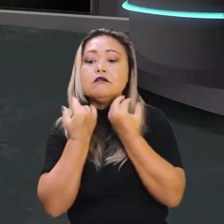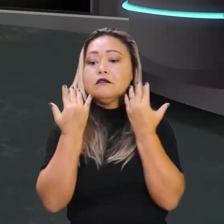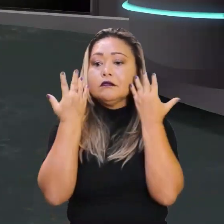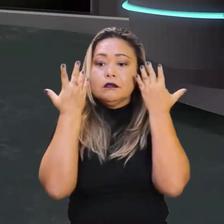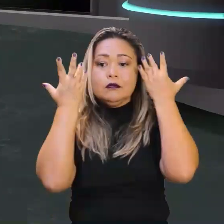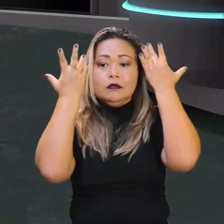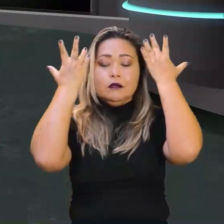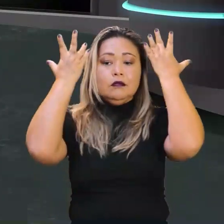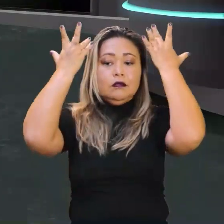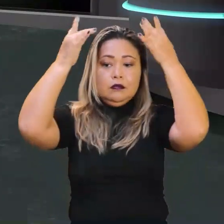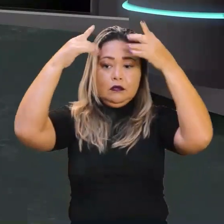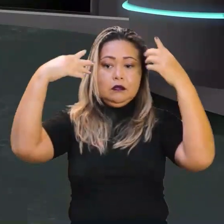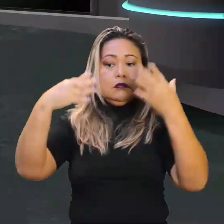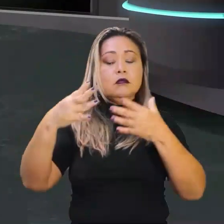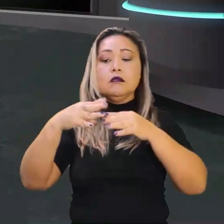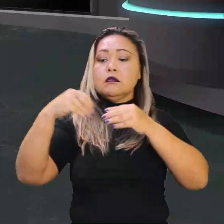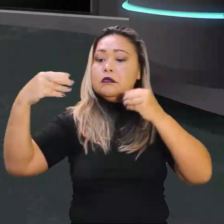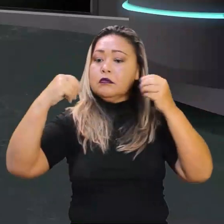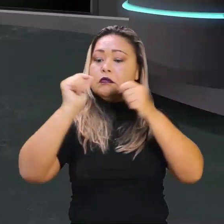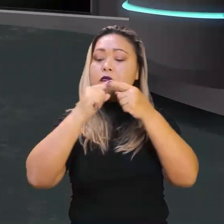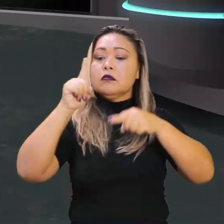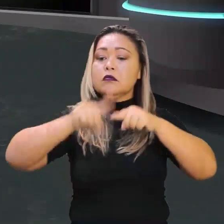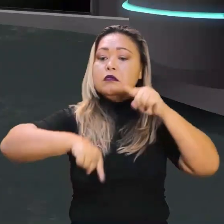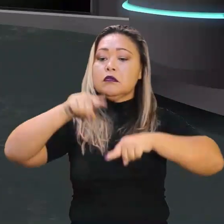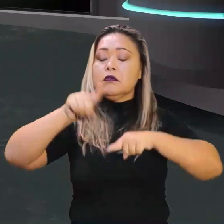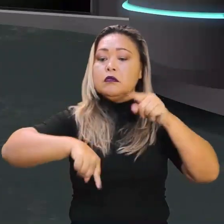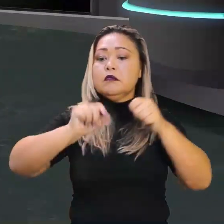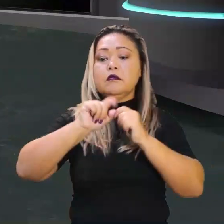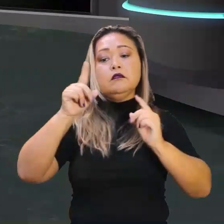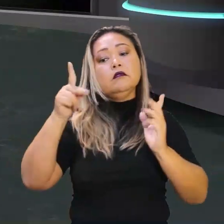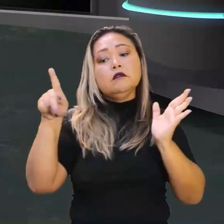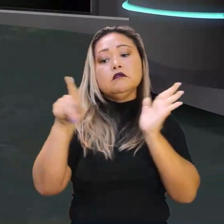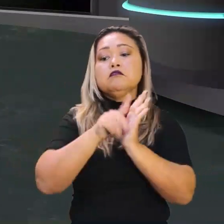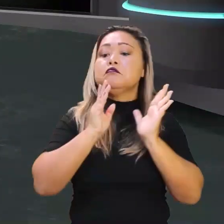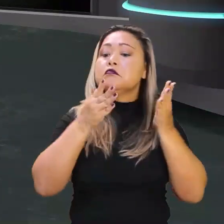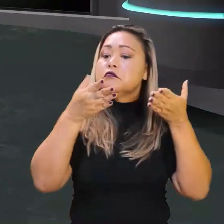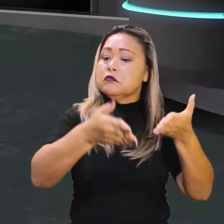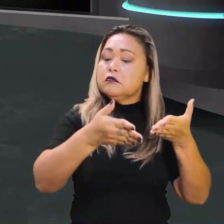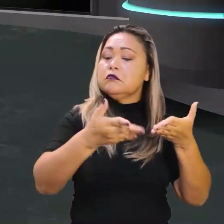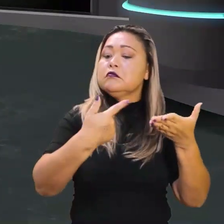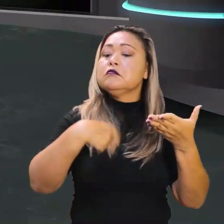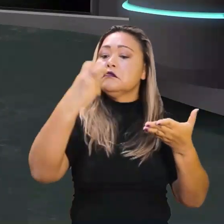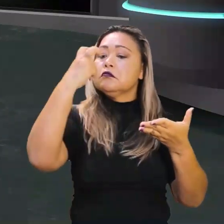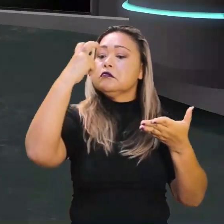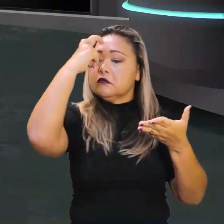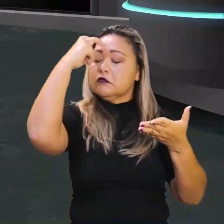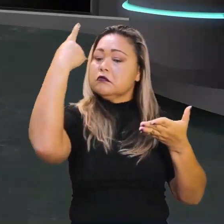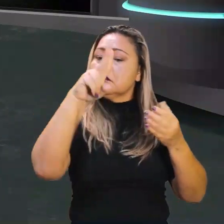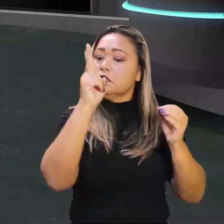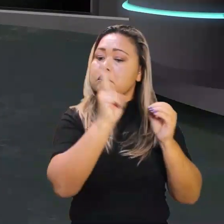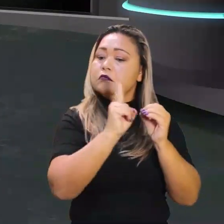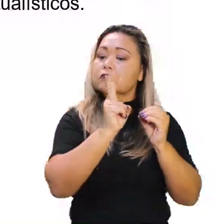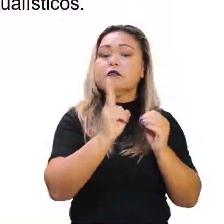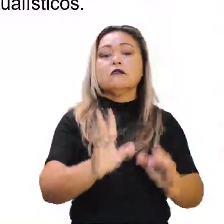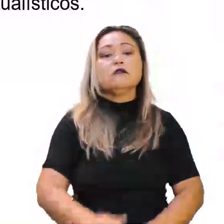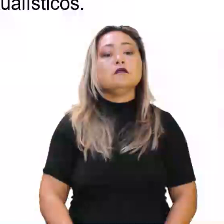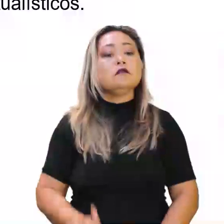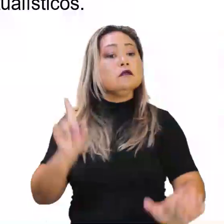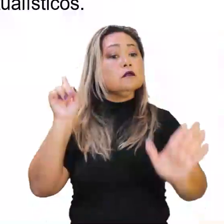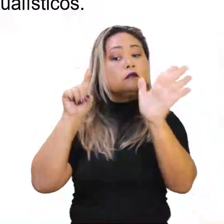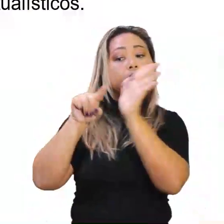de utilitários. Sim, muito típico da cultura, muito específico da cultura deles. Vamos para a questão